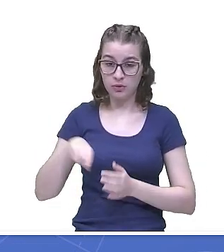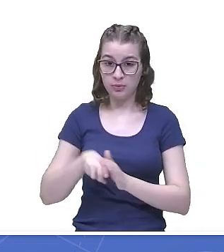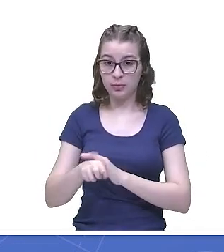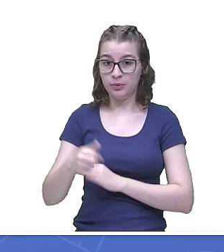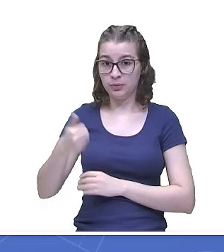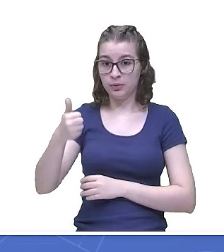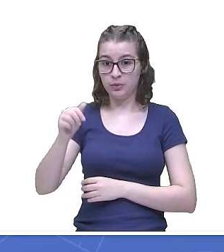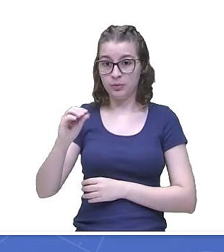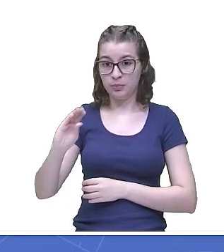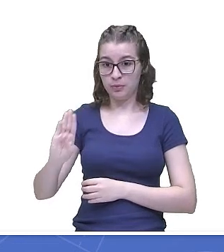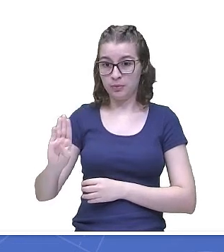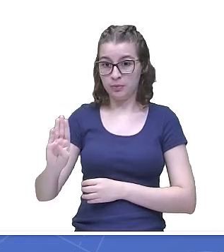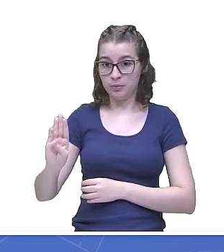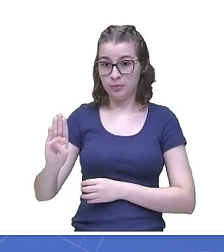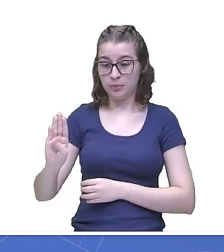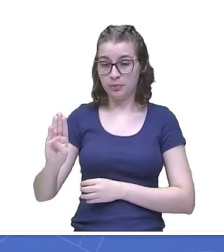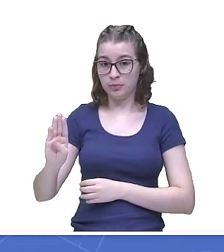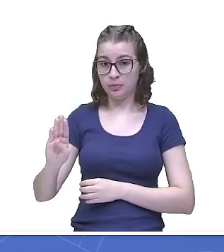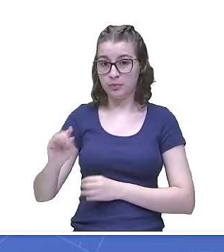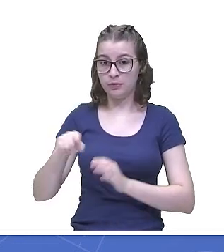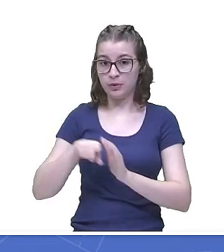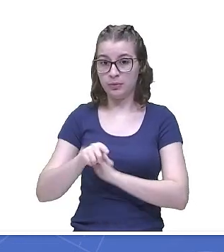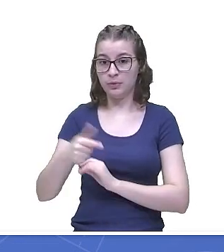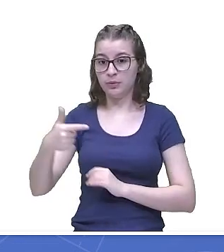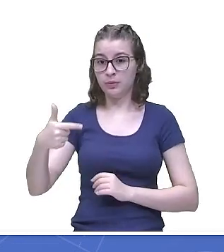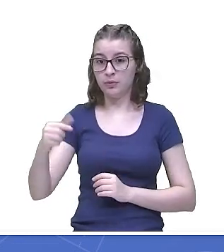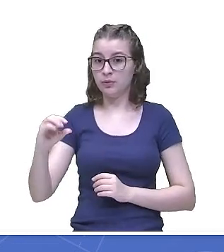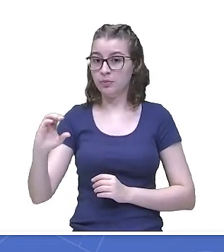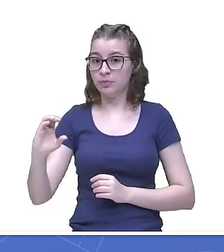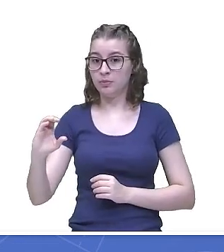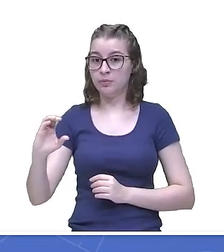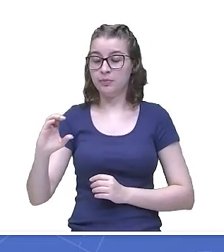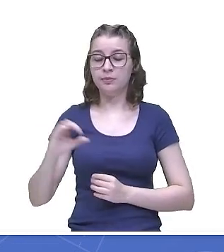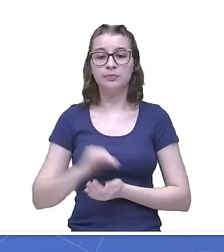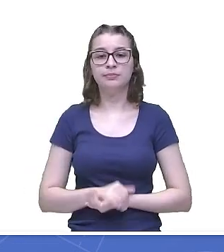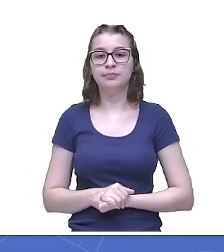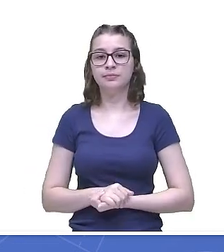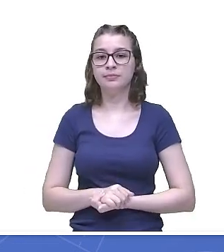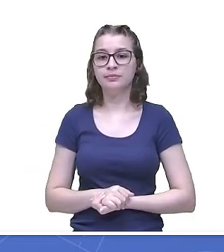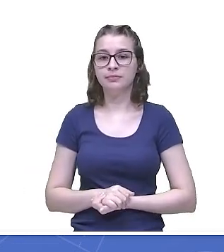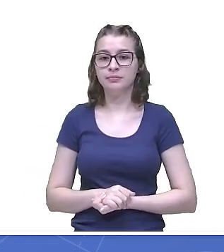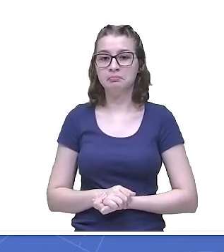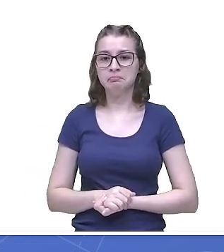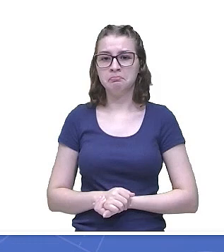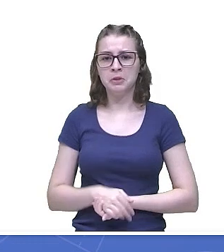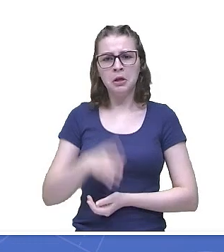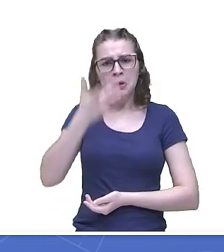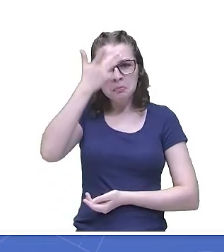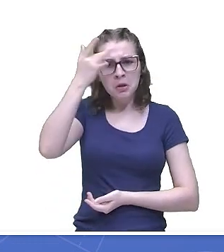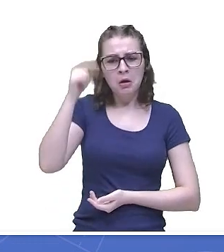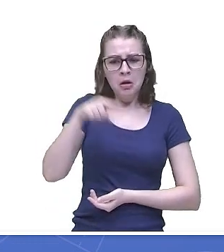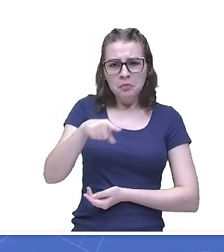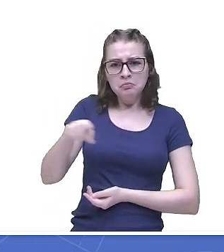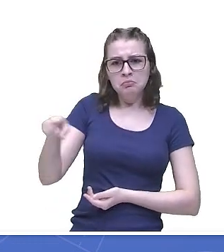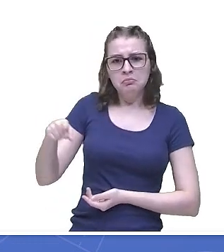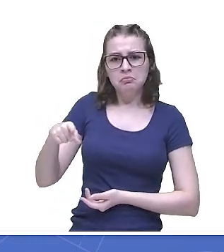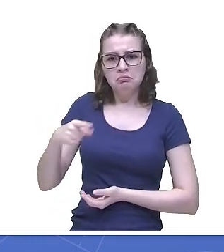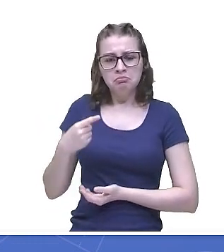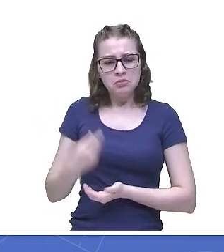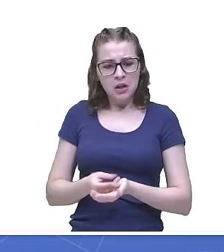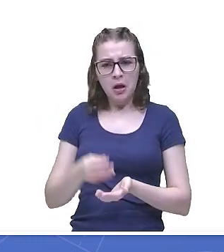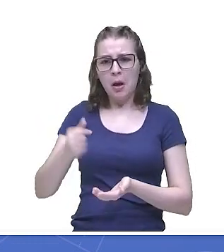B. E a questão 2 é a letra C. Então, o pessoal está muito firme aí na questão 2, né? Tá, divergência aí